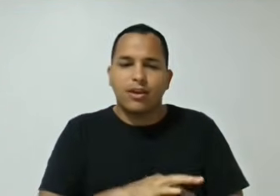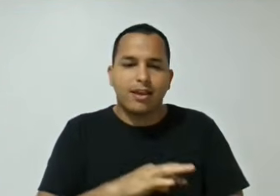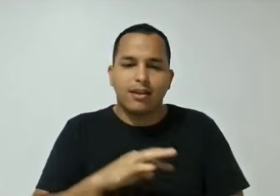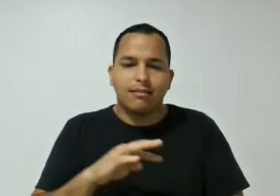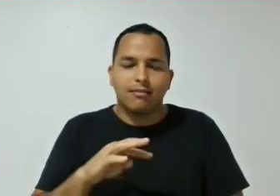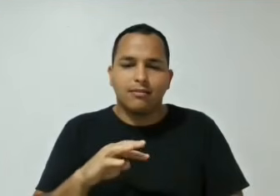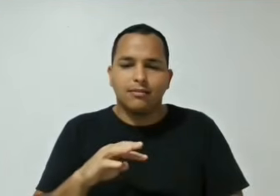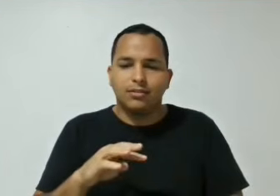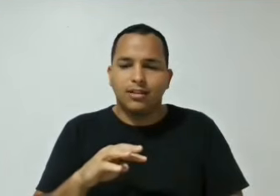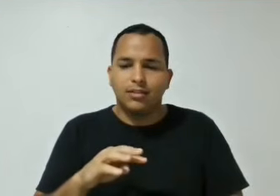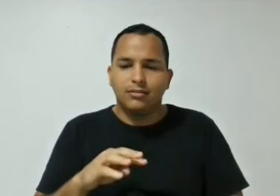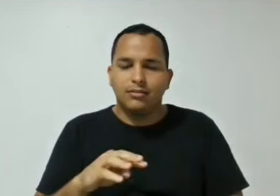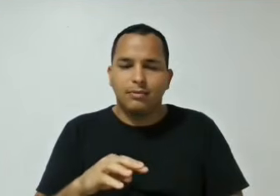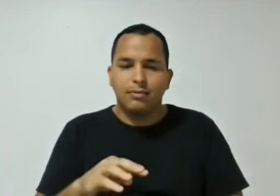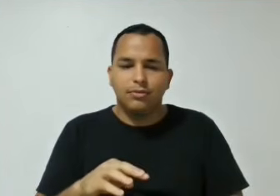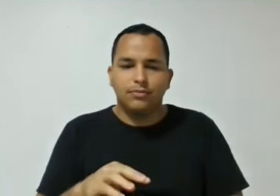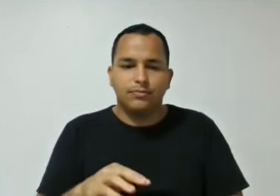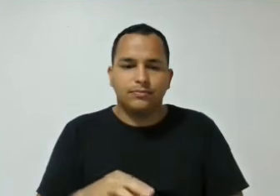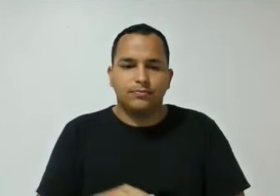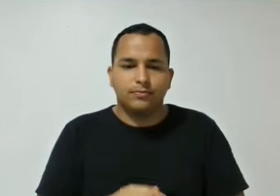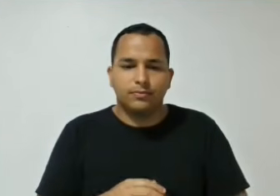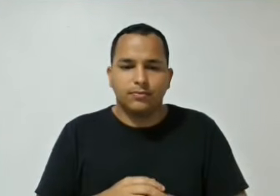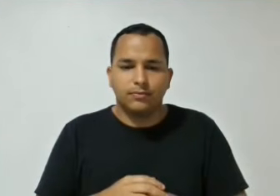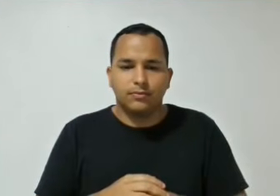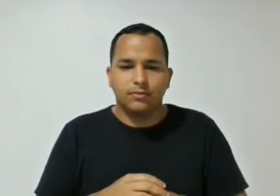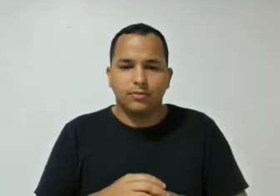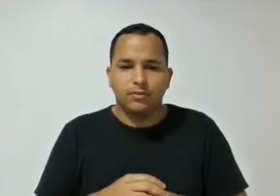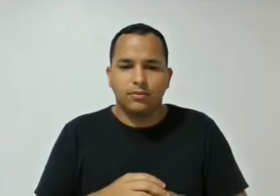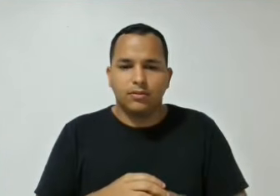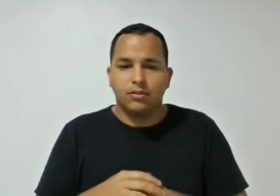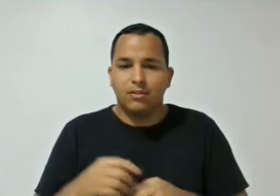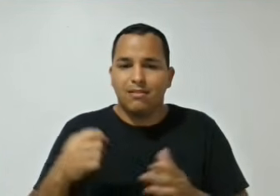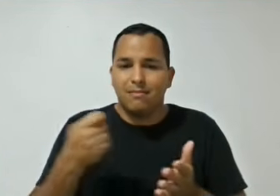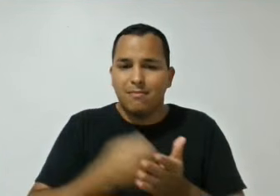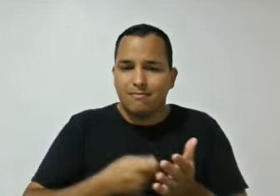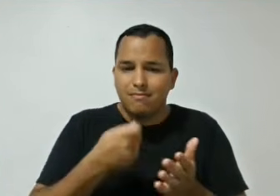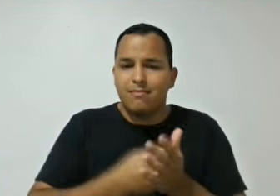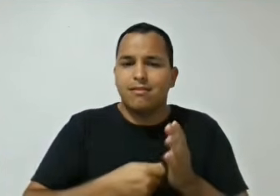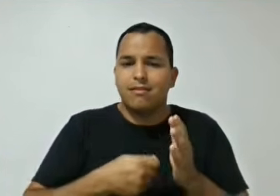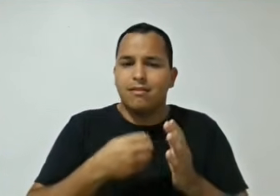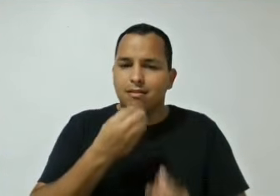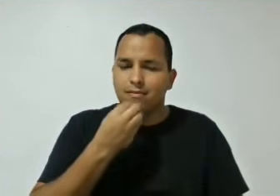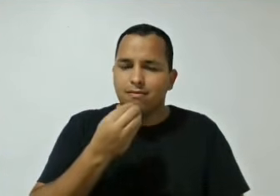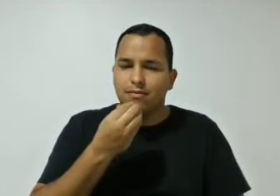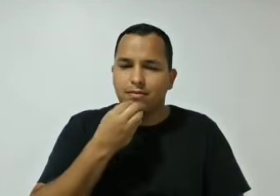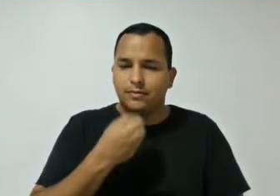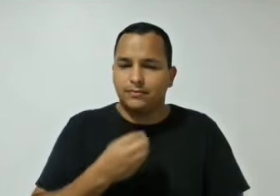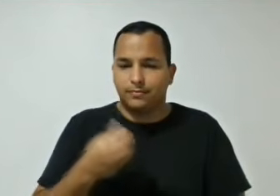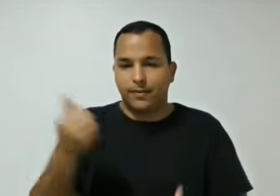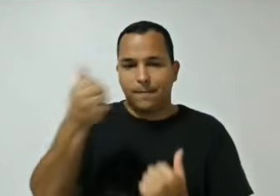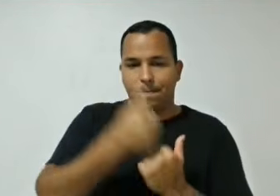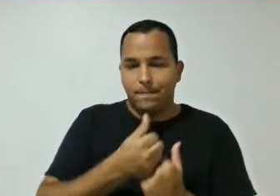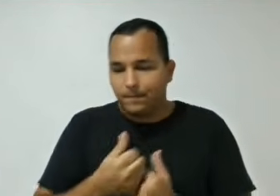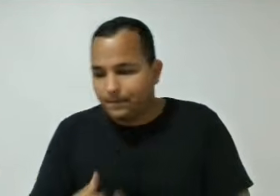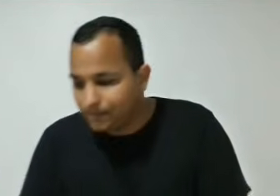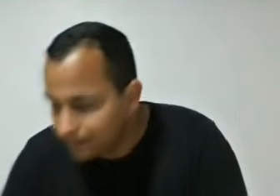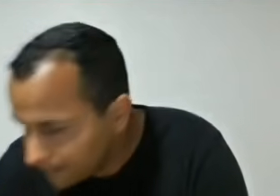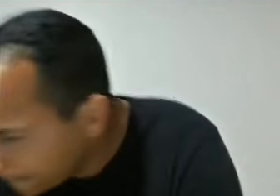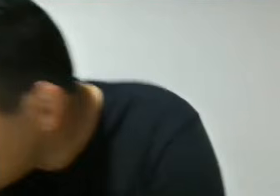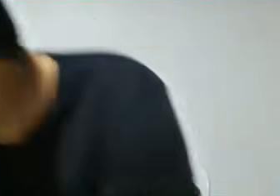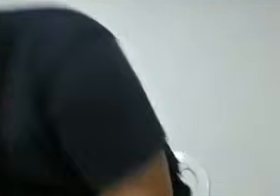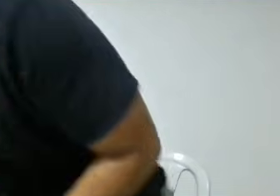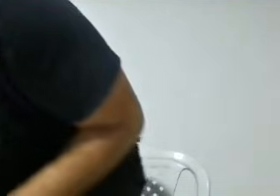por exemplo, e que devem se apropriar deles e devem utilizar esse